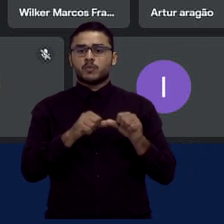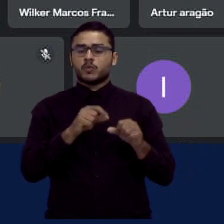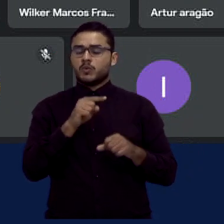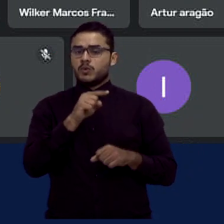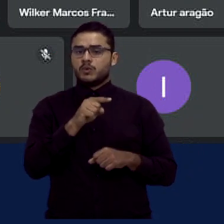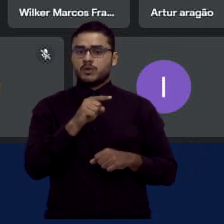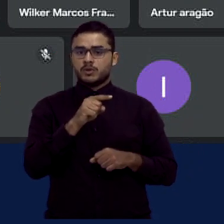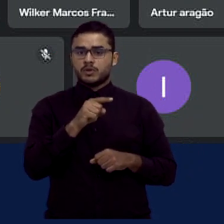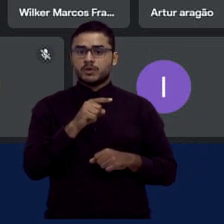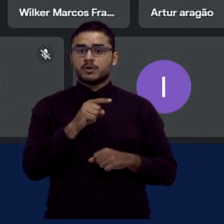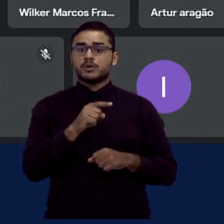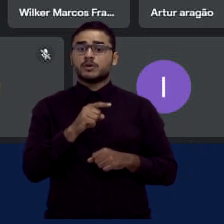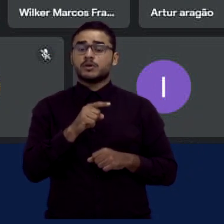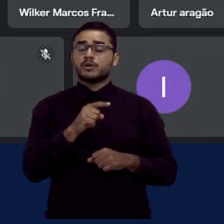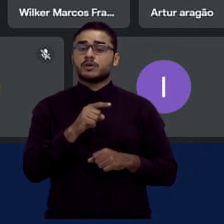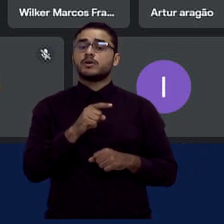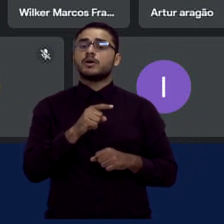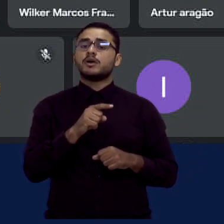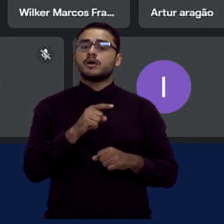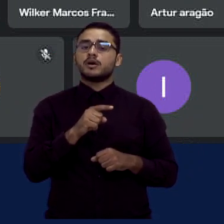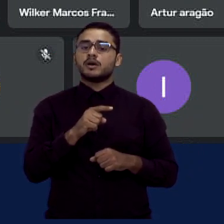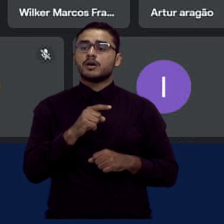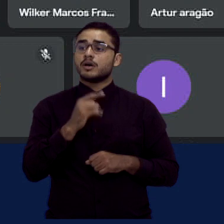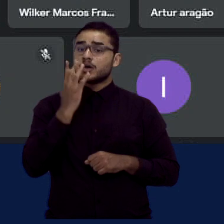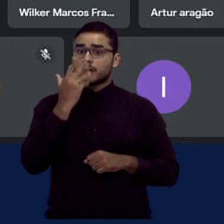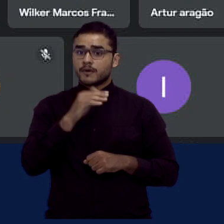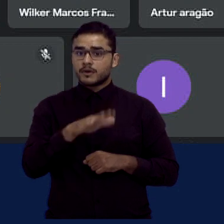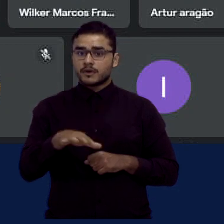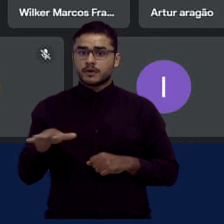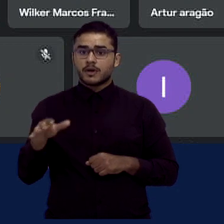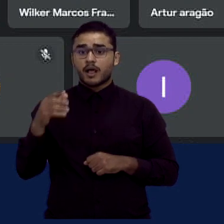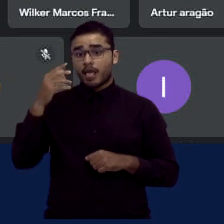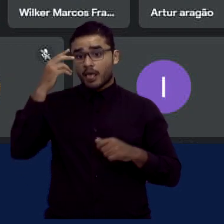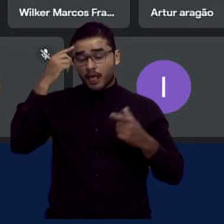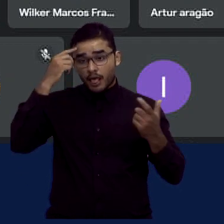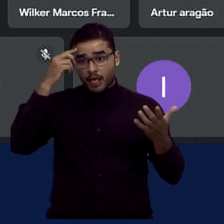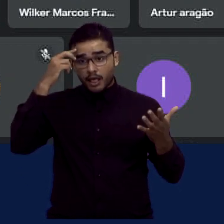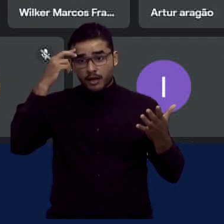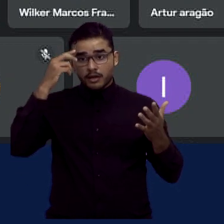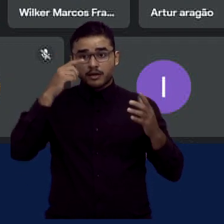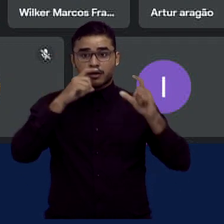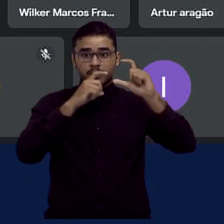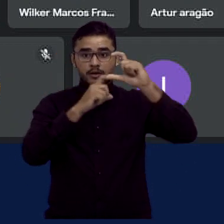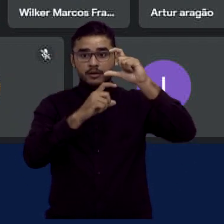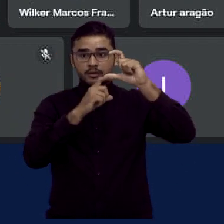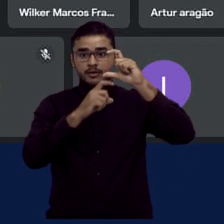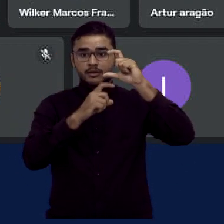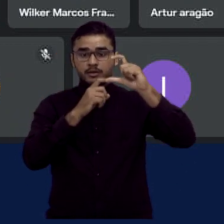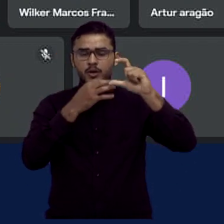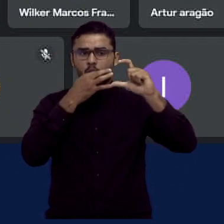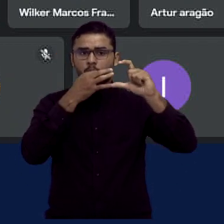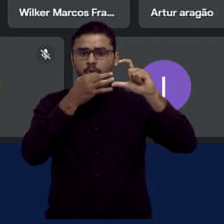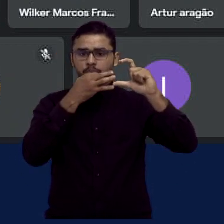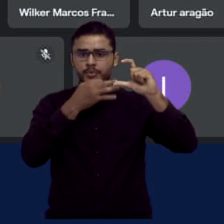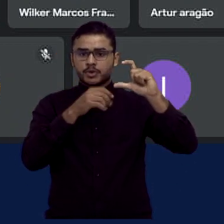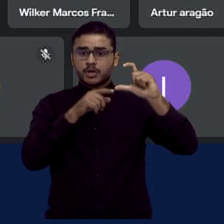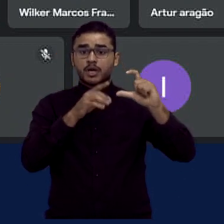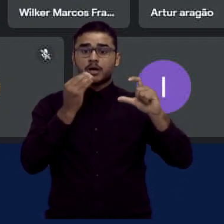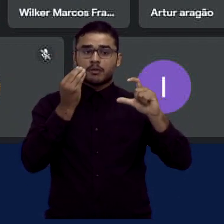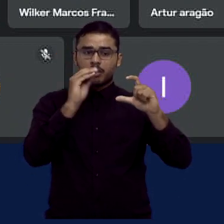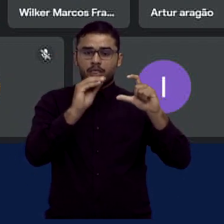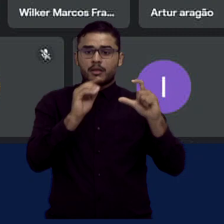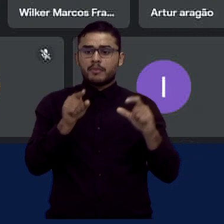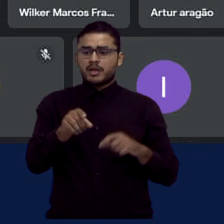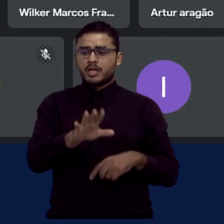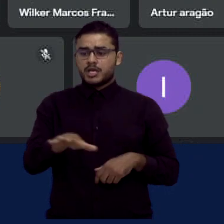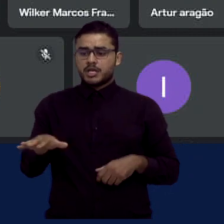muito surpresa, porque as crianças criavam histórias que não eram a história que ela tinha sugerido. Mas o fato